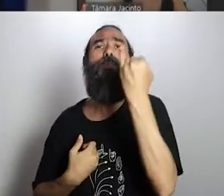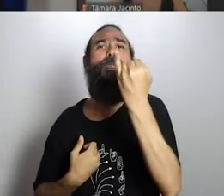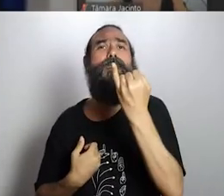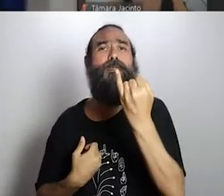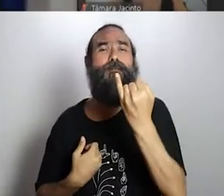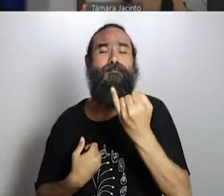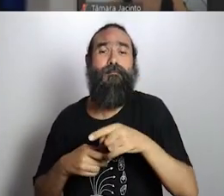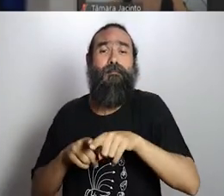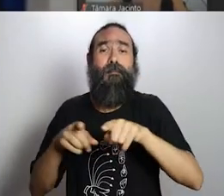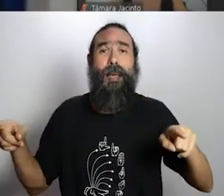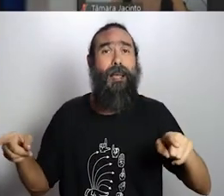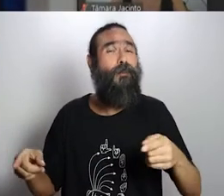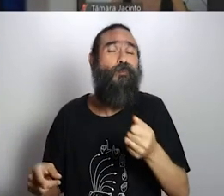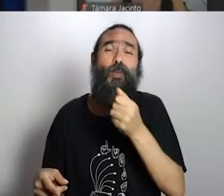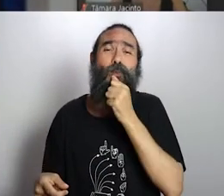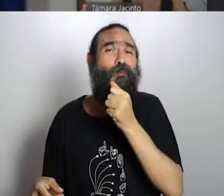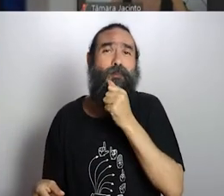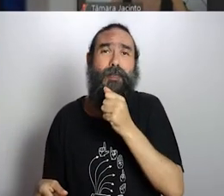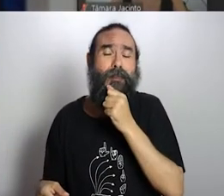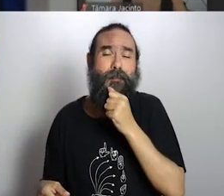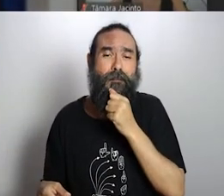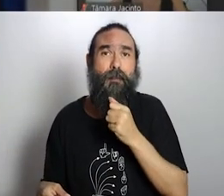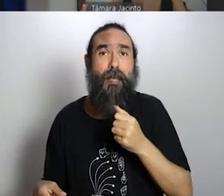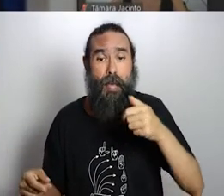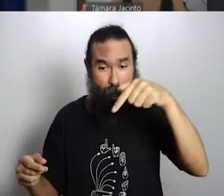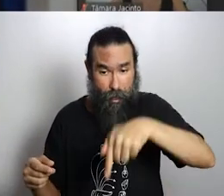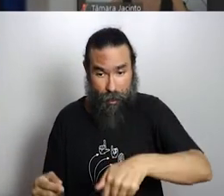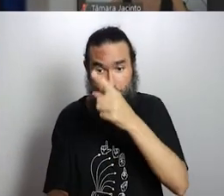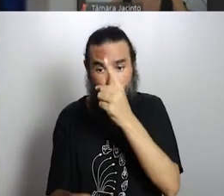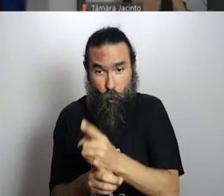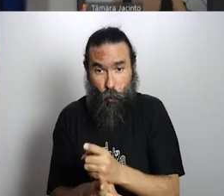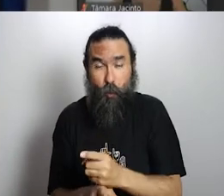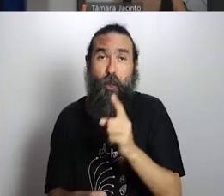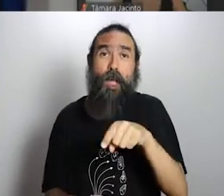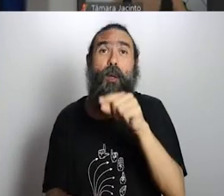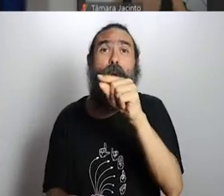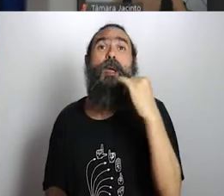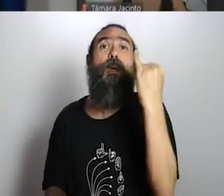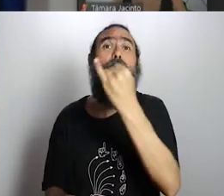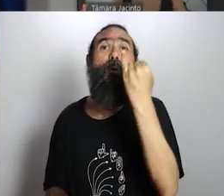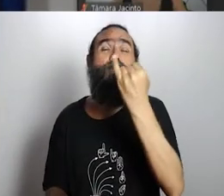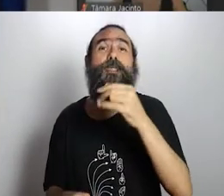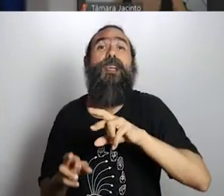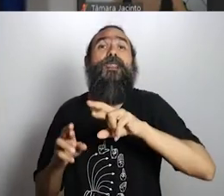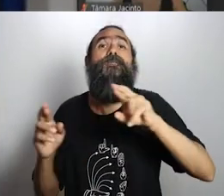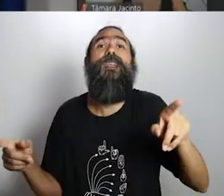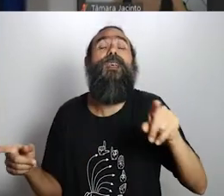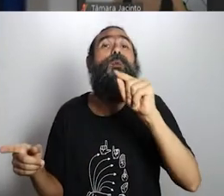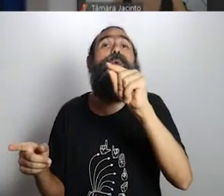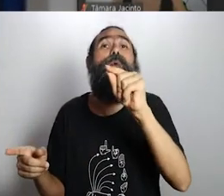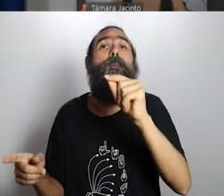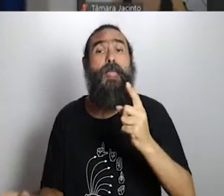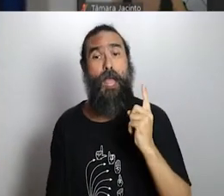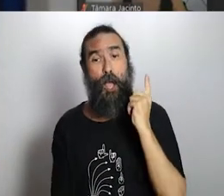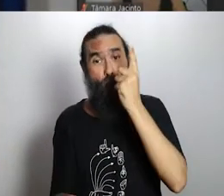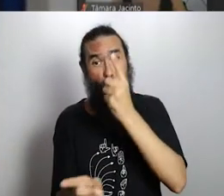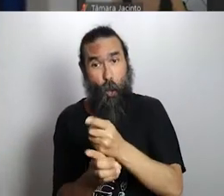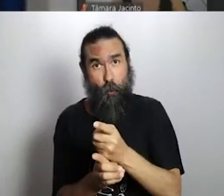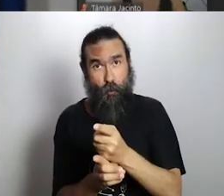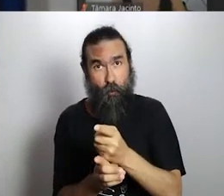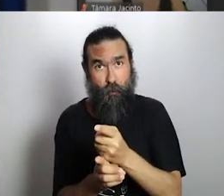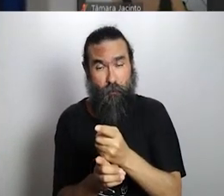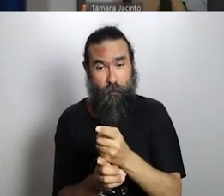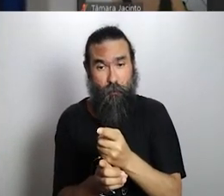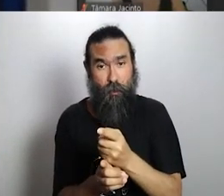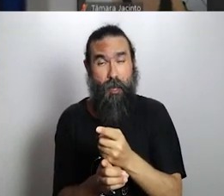momentos. Encontros como esse, que eu acho que tem uma diferença entre festivais e encontros. Encontros são